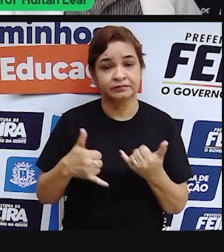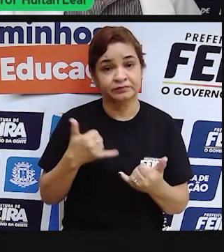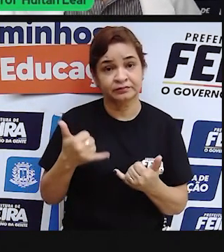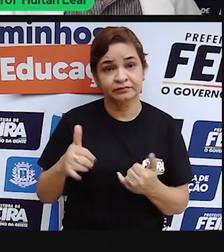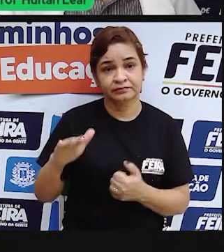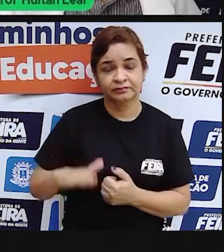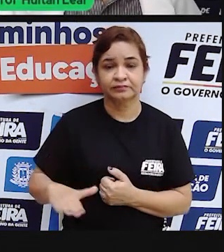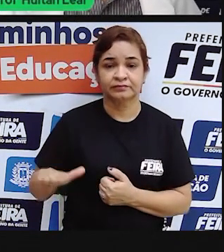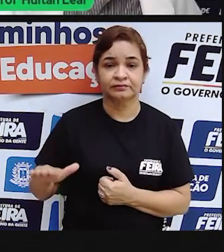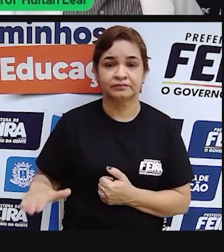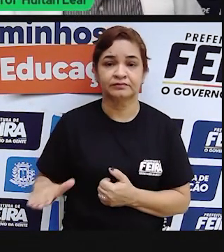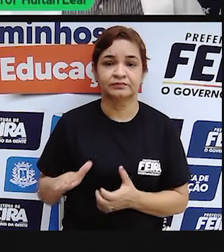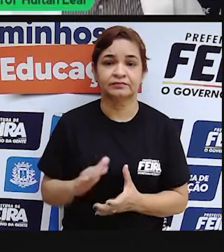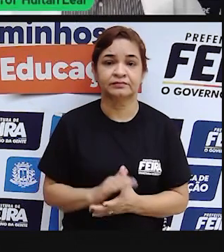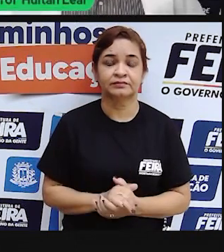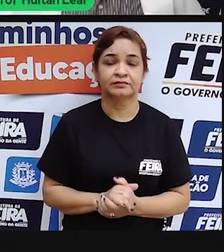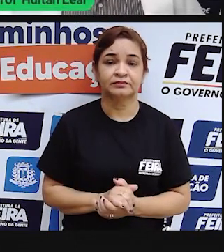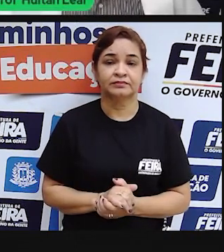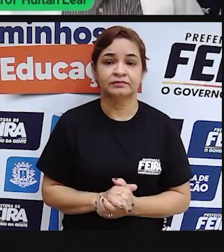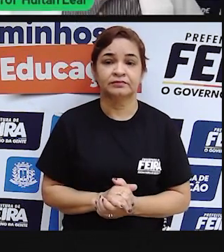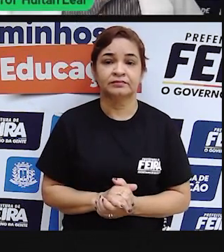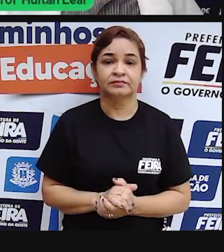criança.